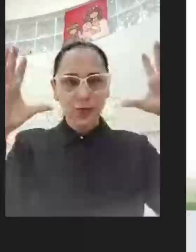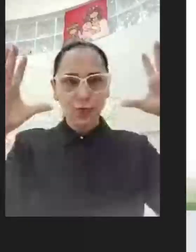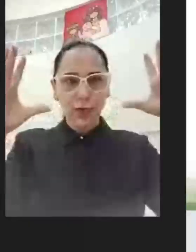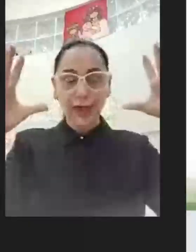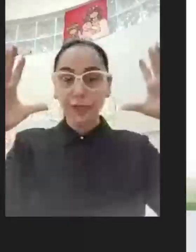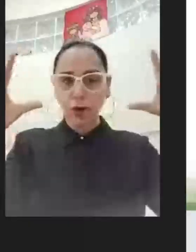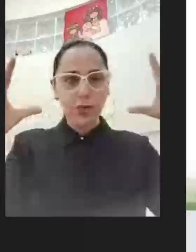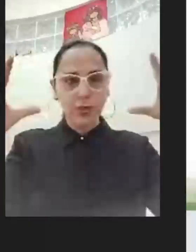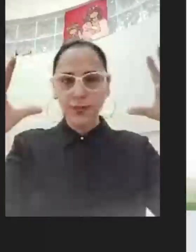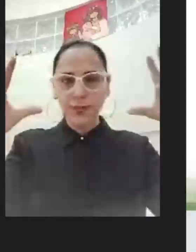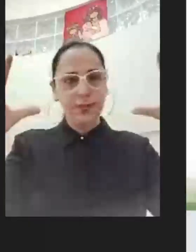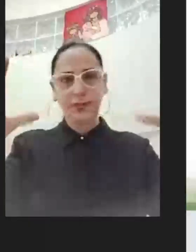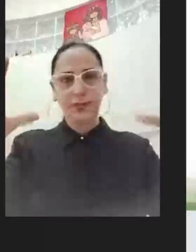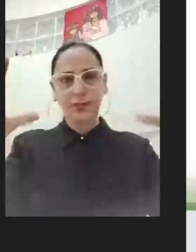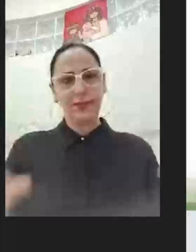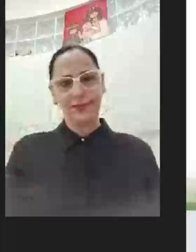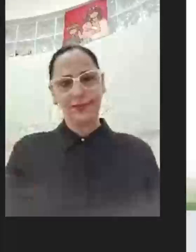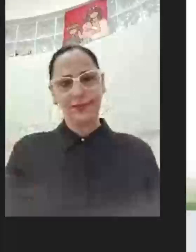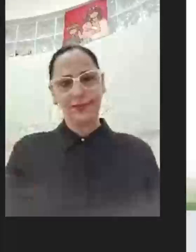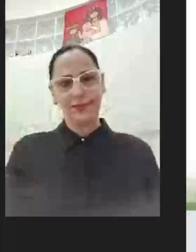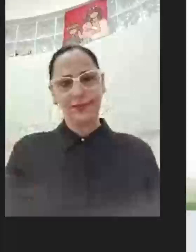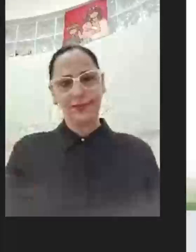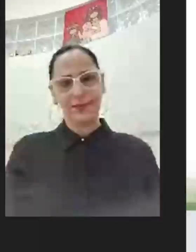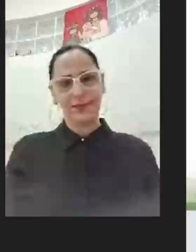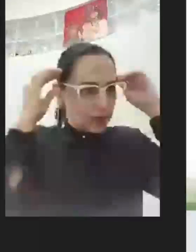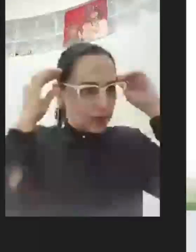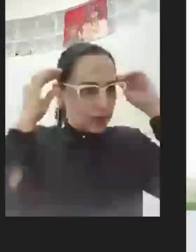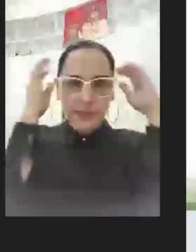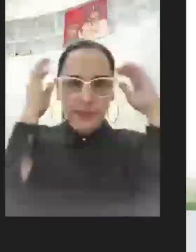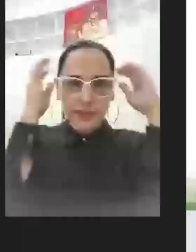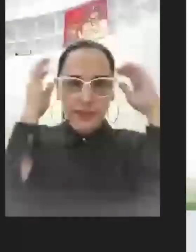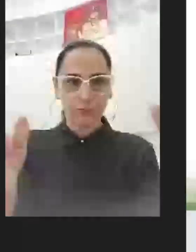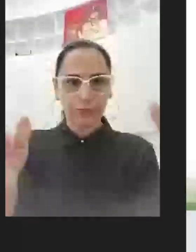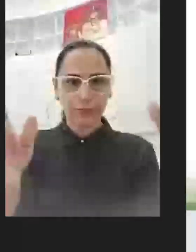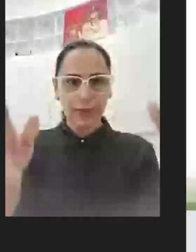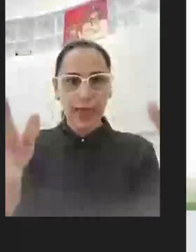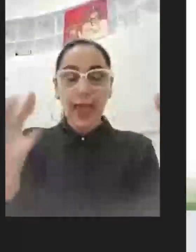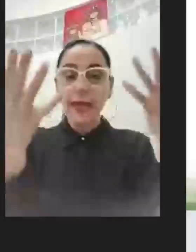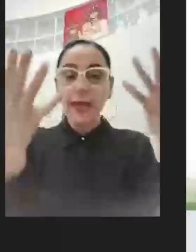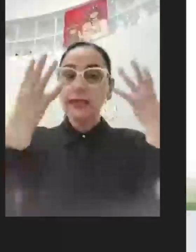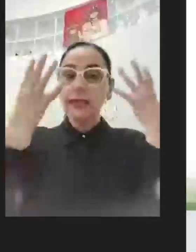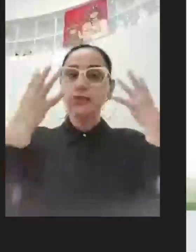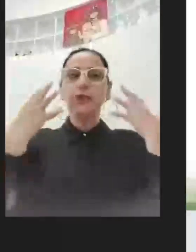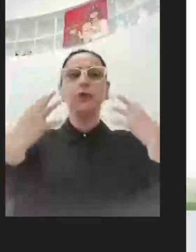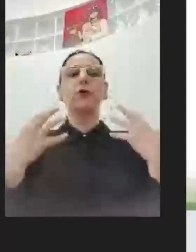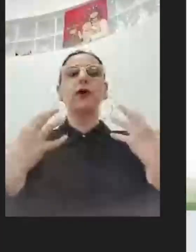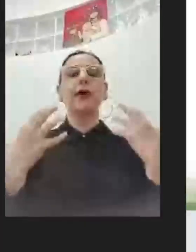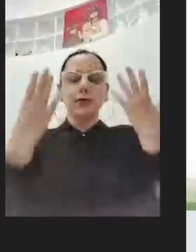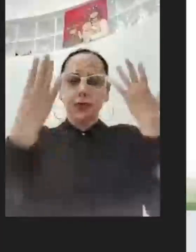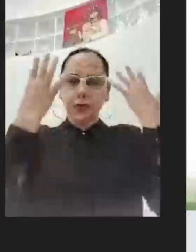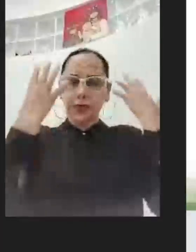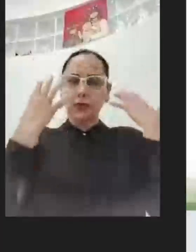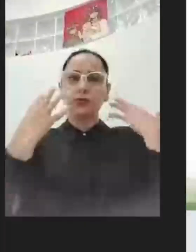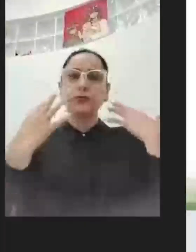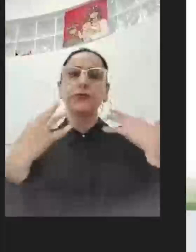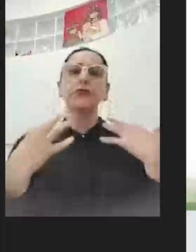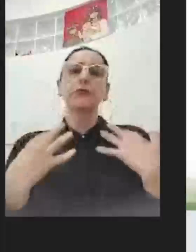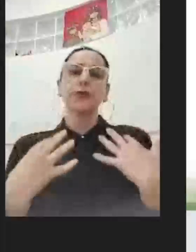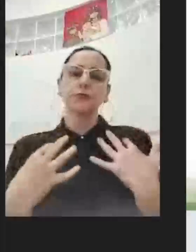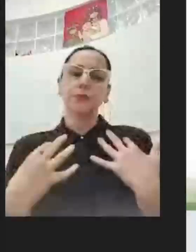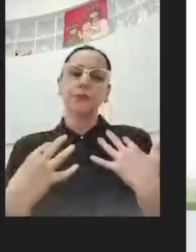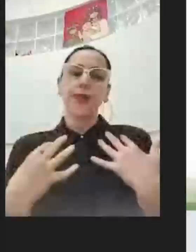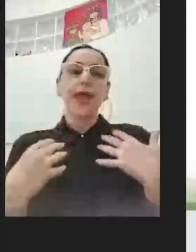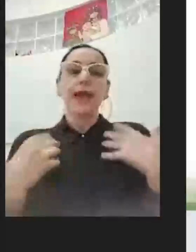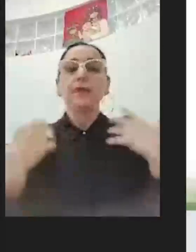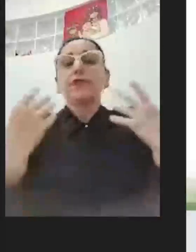amamentar. Ela esqueceu a noia de amamentar. Ela esqueceu a pressão. Ela se enxergou, ela se